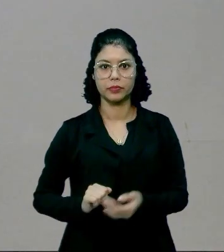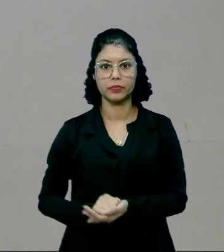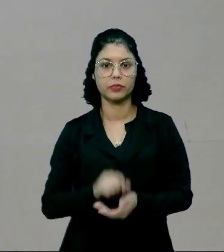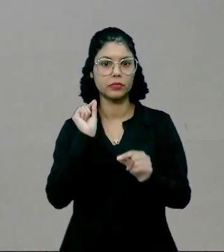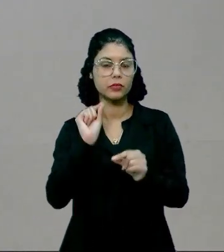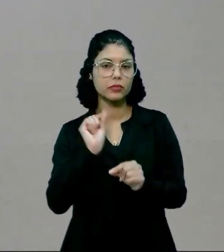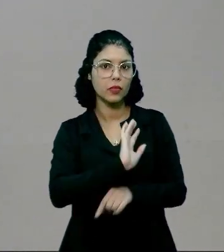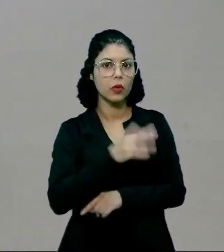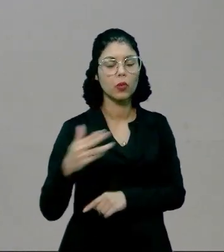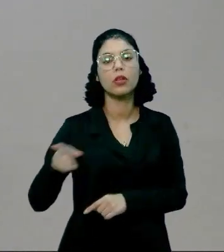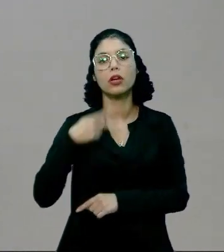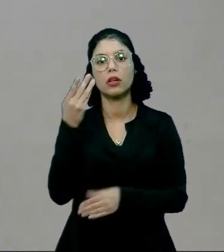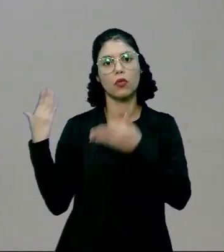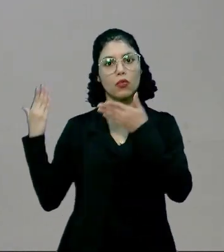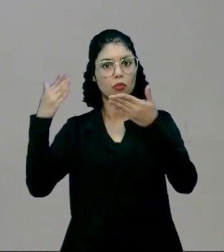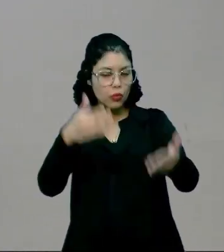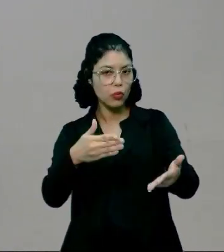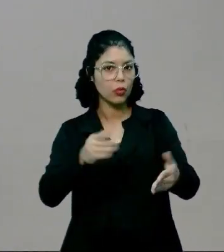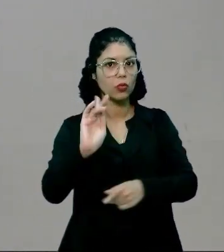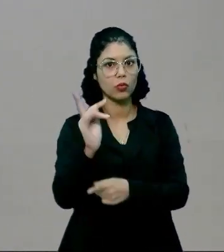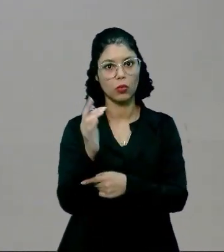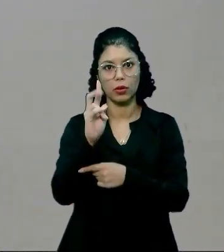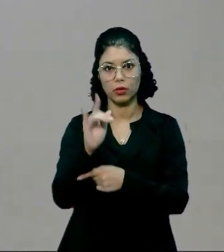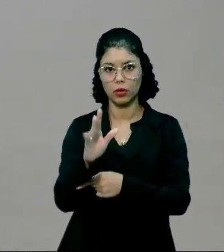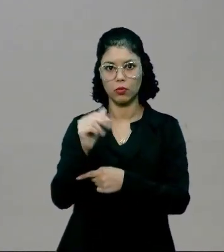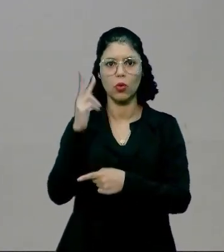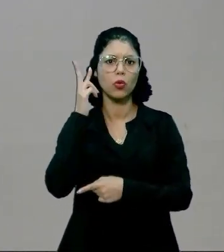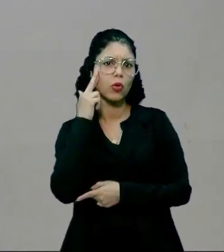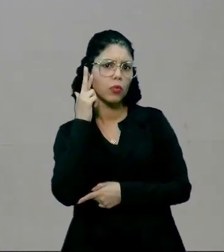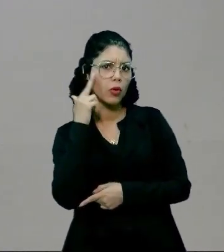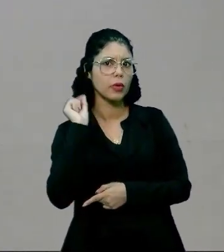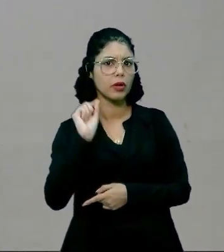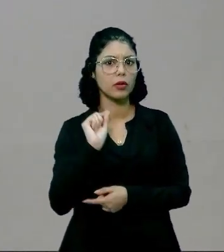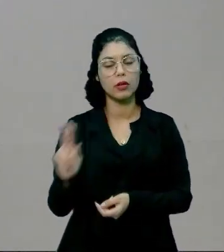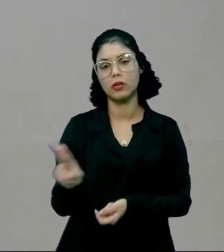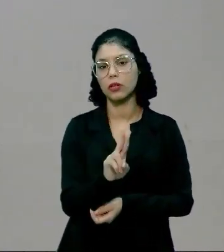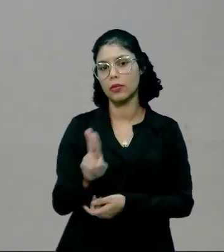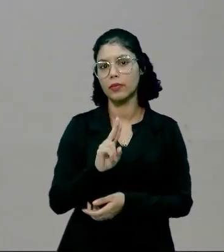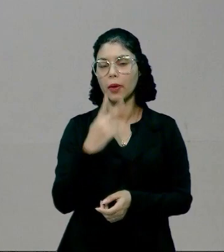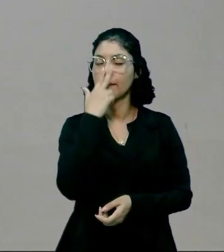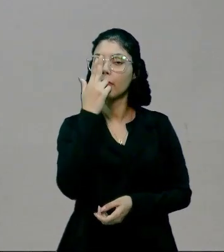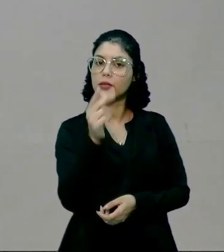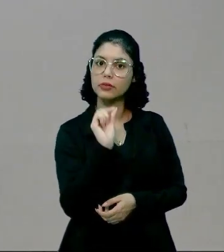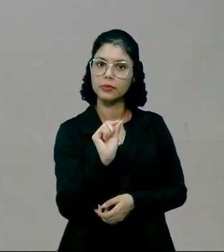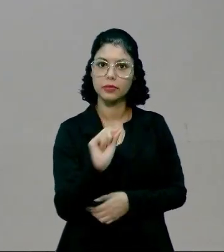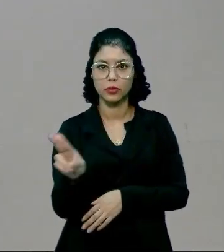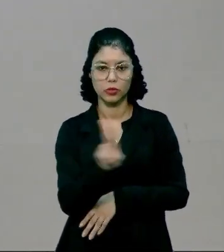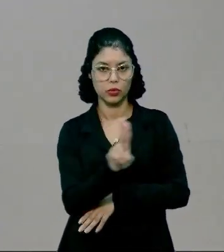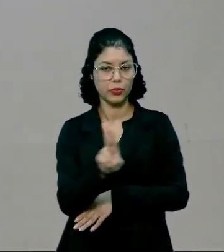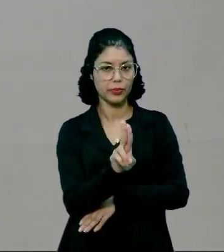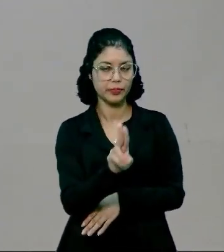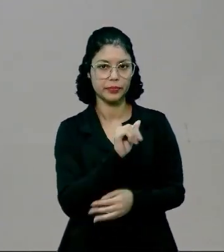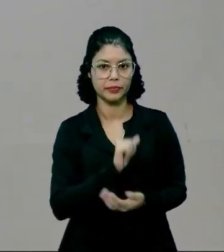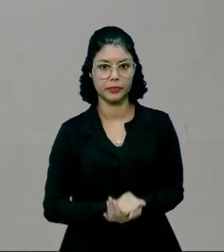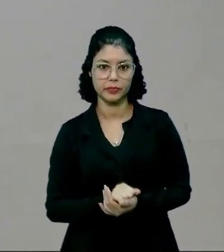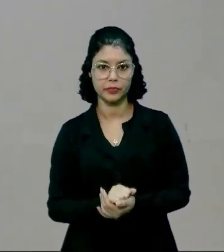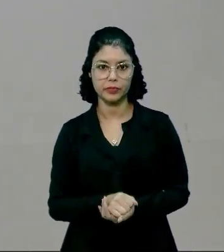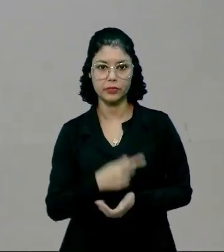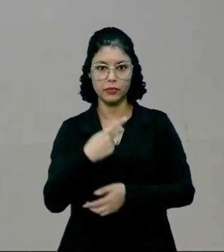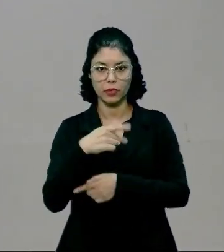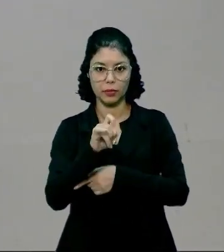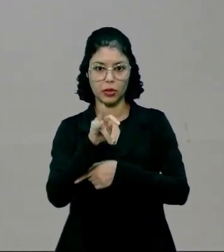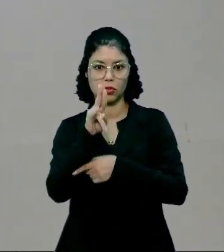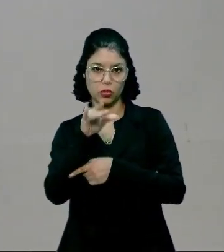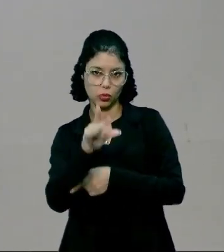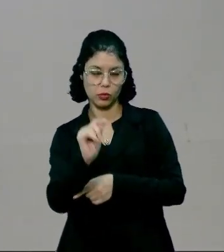Então, aqui, quando a gente tem um heterônimo, normalmente essa nomenclatura aparece, esses nomes, esses pseudônimos